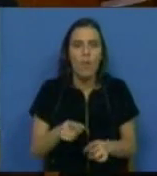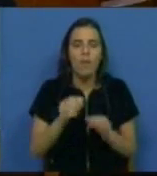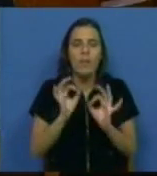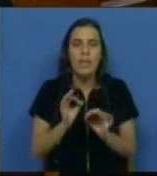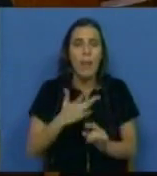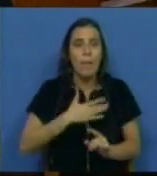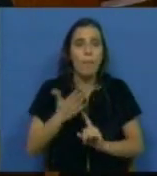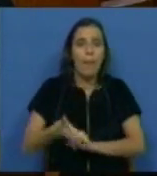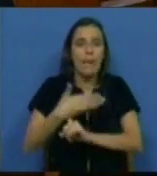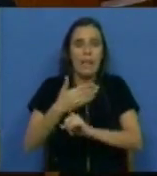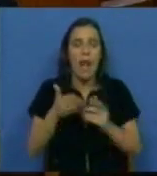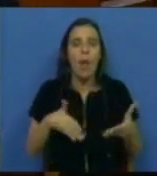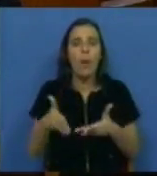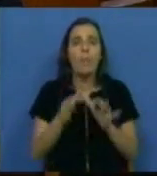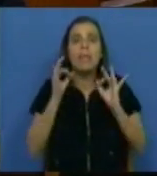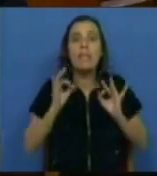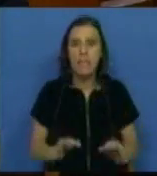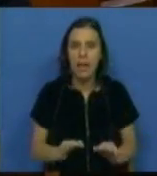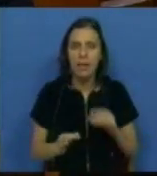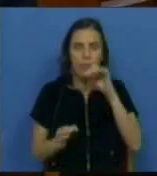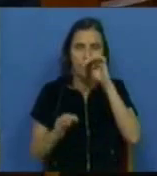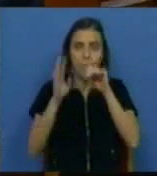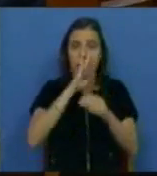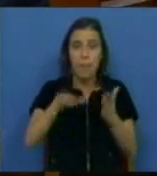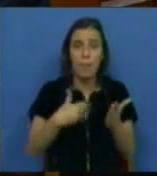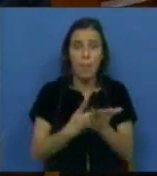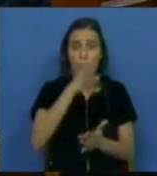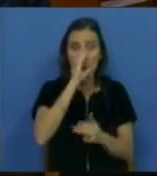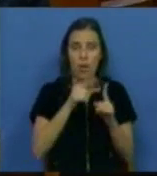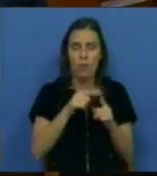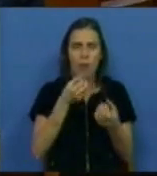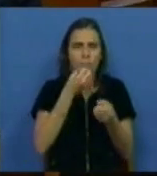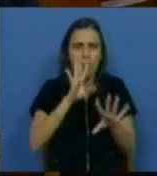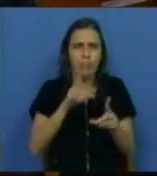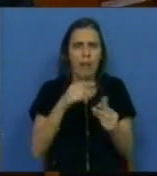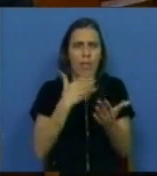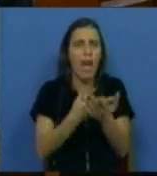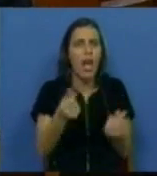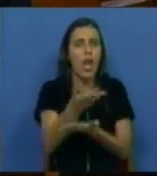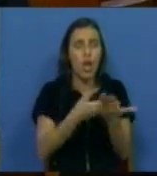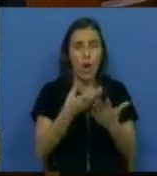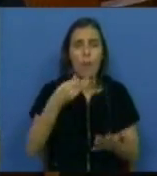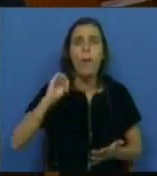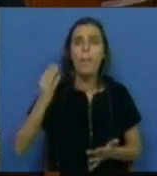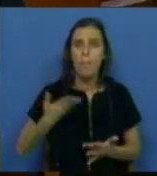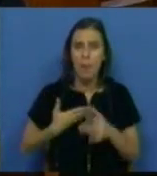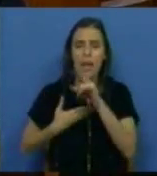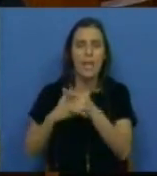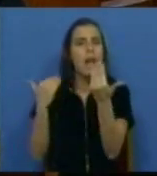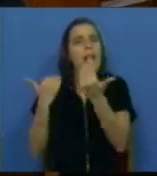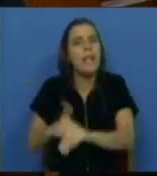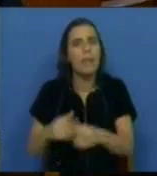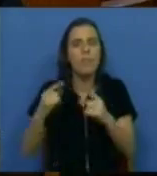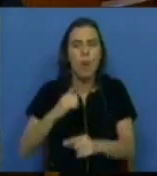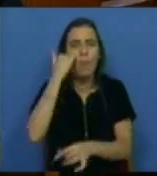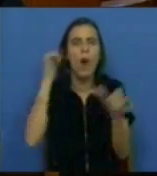zelo paternal o caminho certo. Se a proposta do Governo já era arrasadora para a economia, o PSD limitou-se